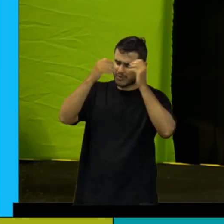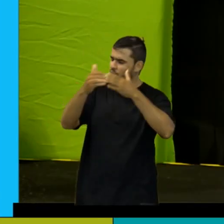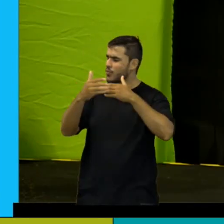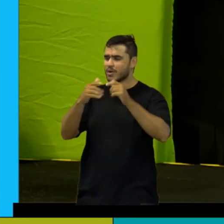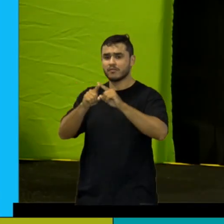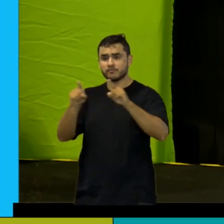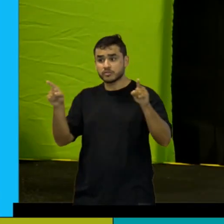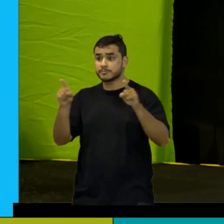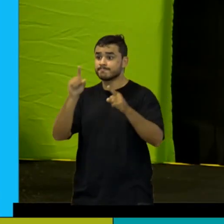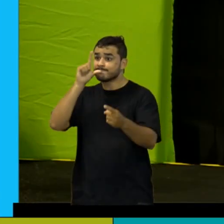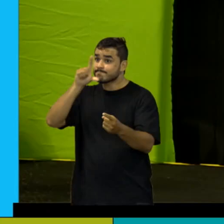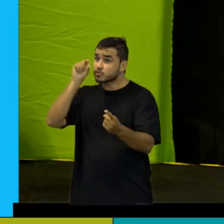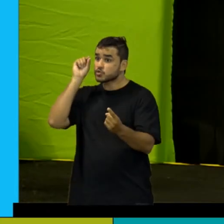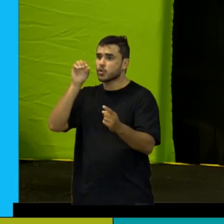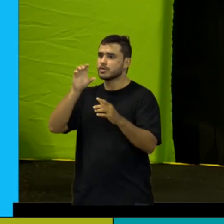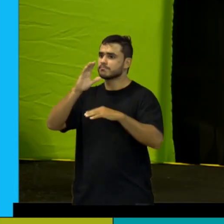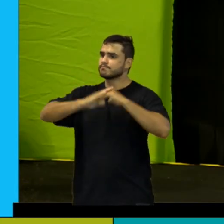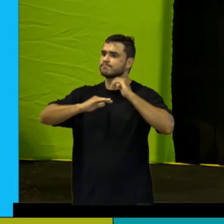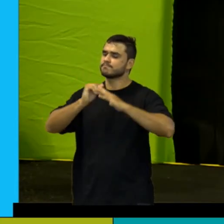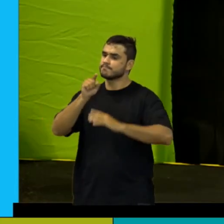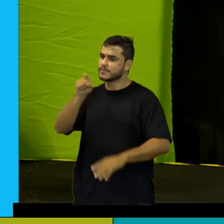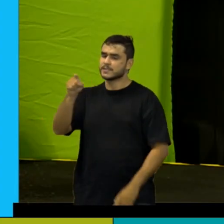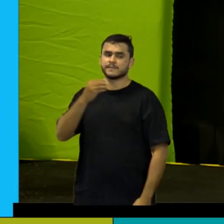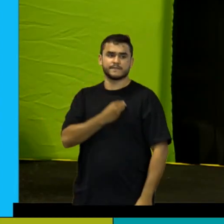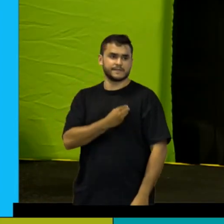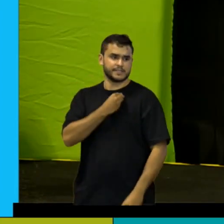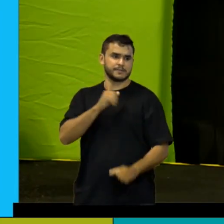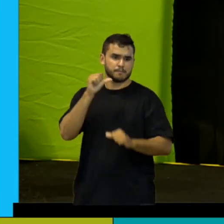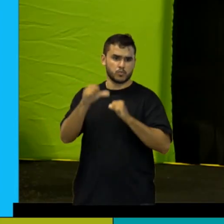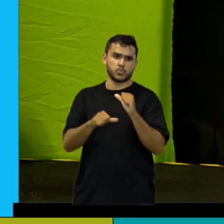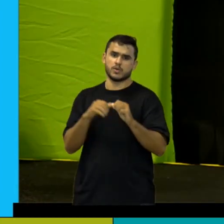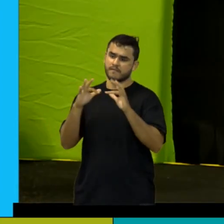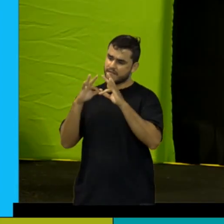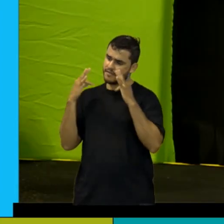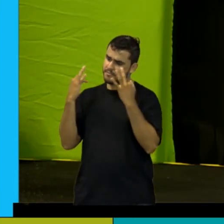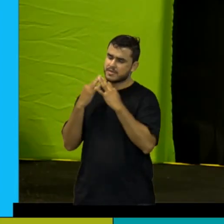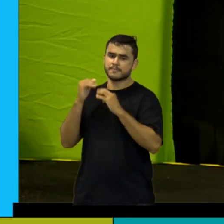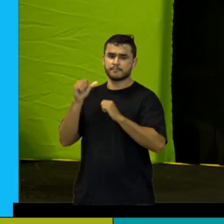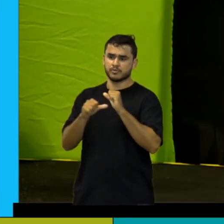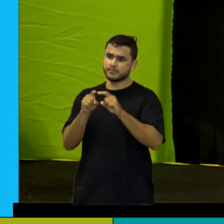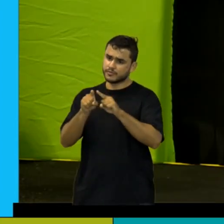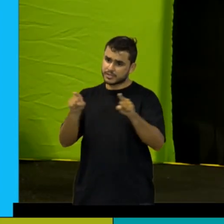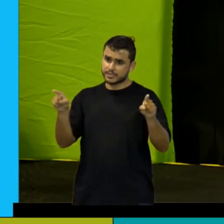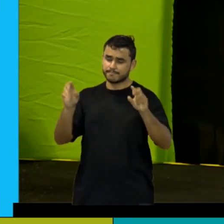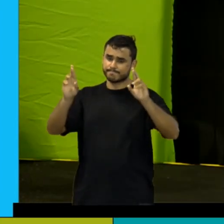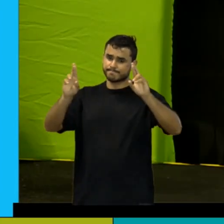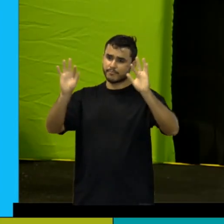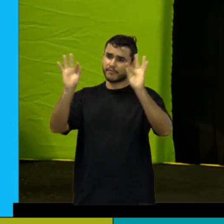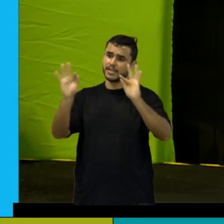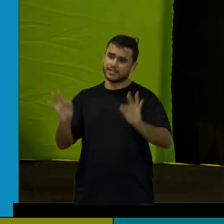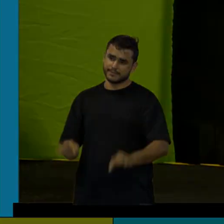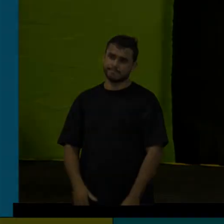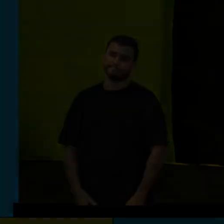uma profissão que você se encontre e mude a sua vida, mude a vida da sua família e seja feliz. Beijo no coração de vocês.